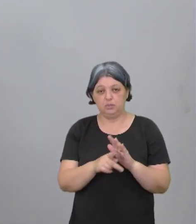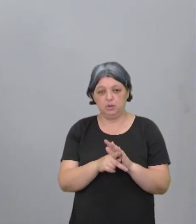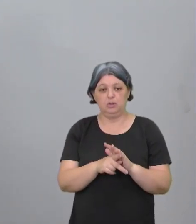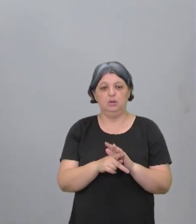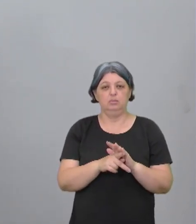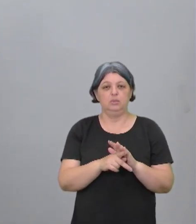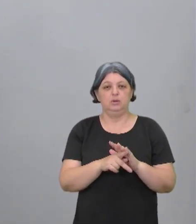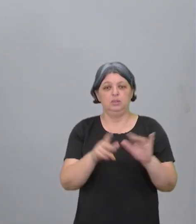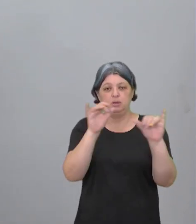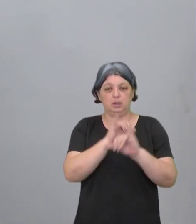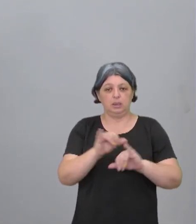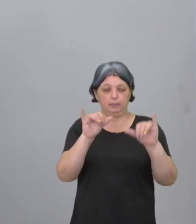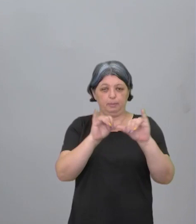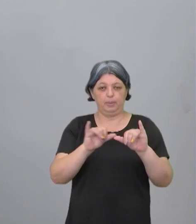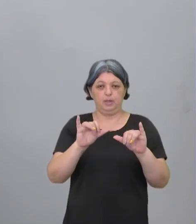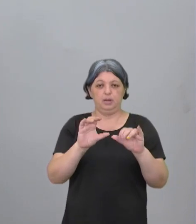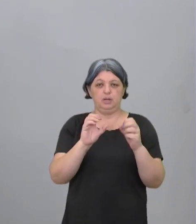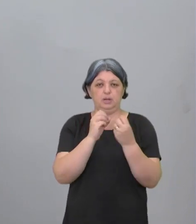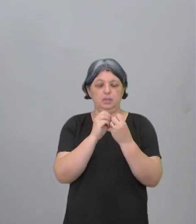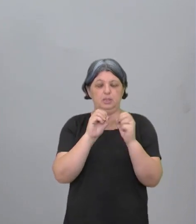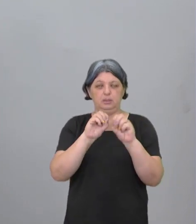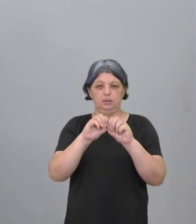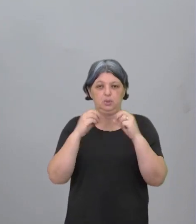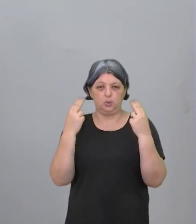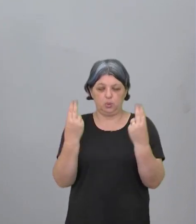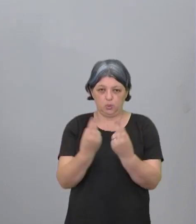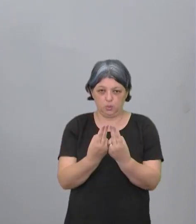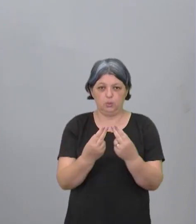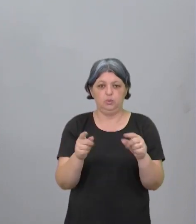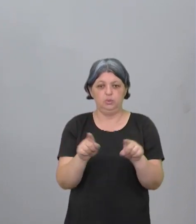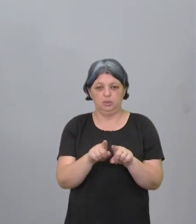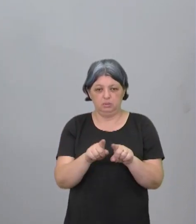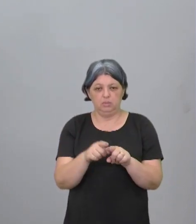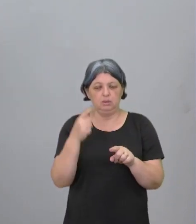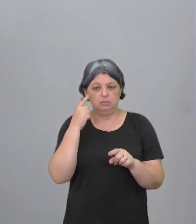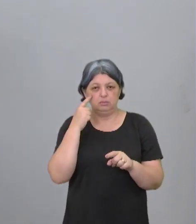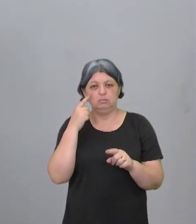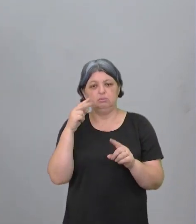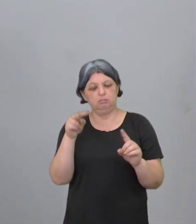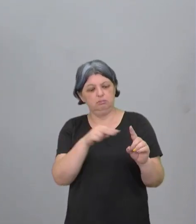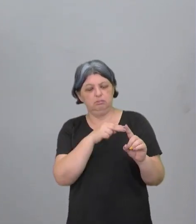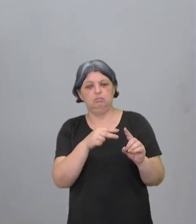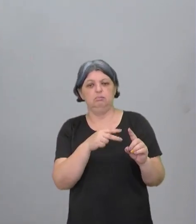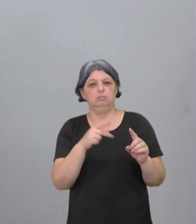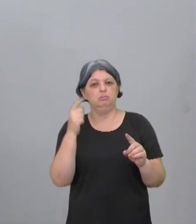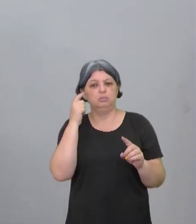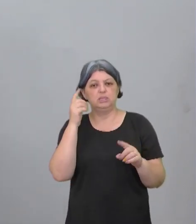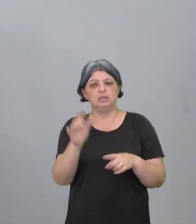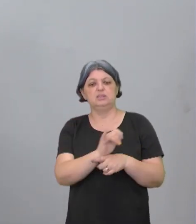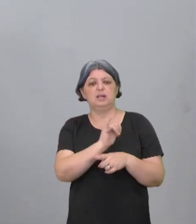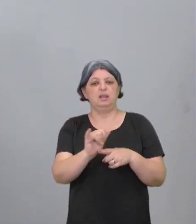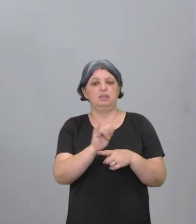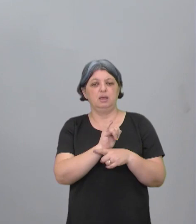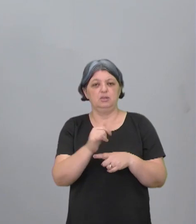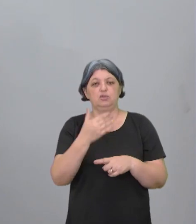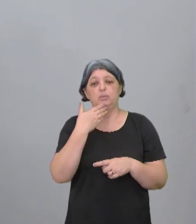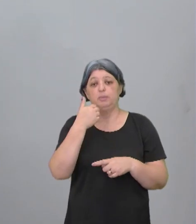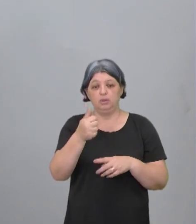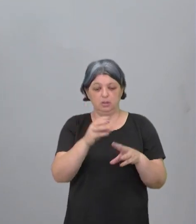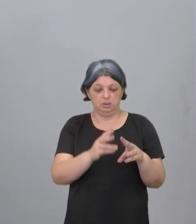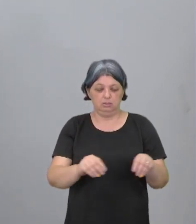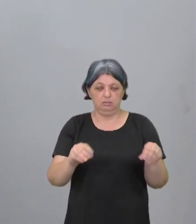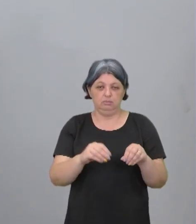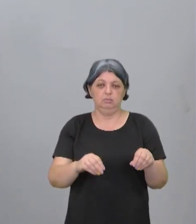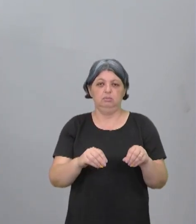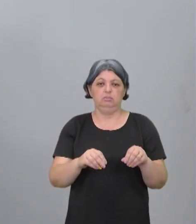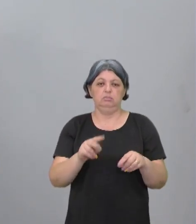temática muito forte, mas como no nosso dia a dia e olhando ao nosso redor, nós podemos pensar em soluções para melhorar o uso do solo e garantir